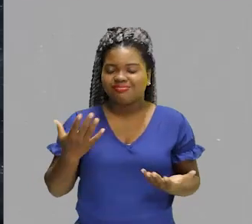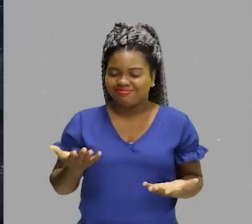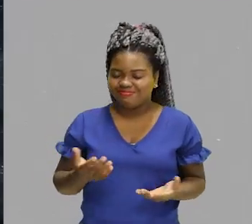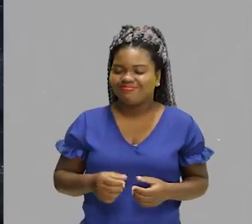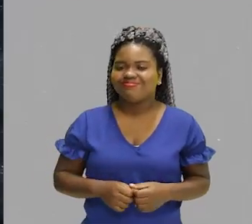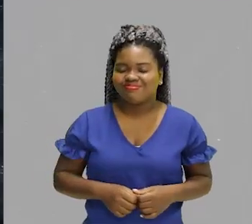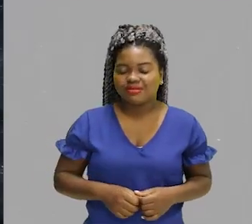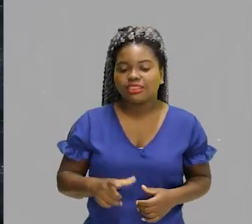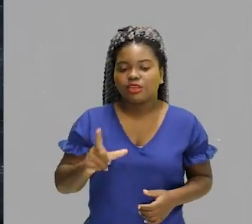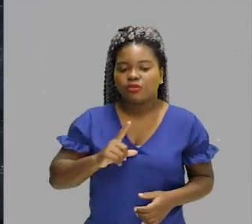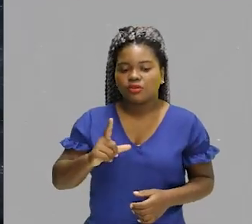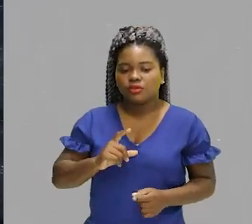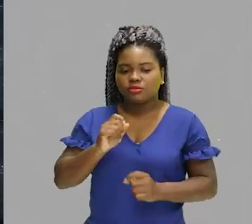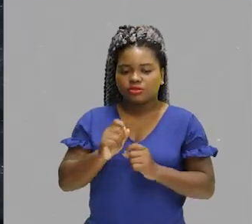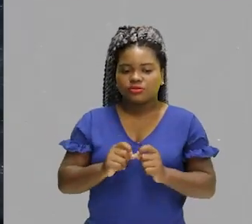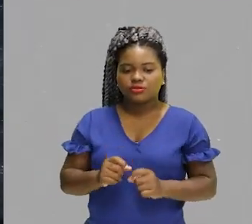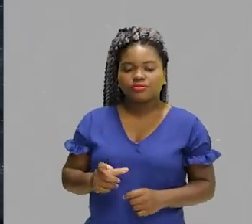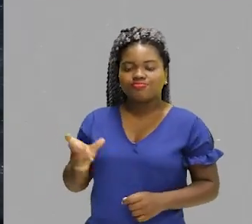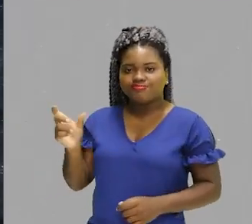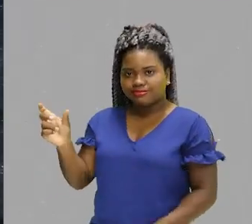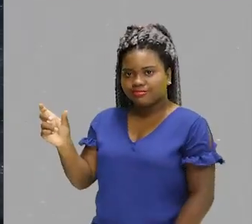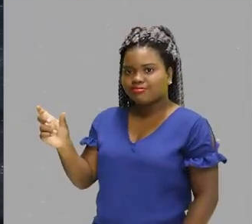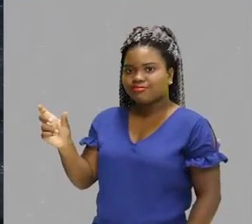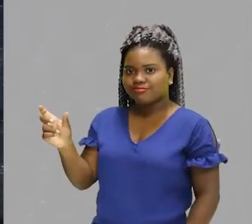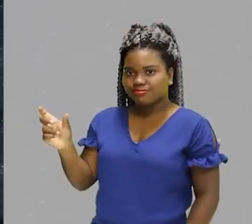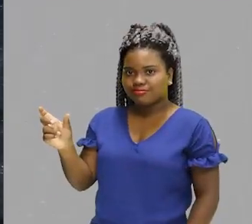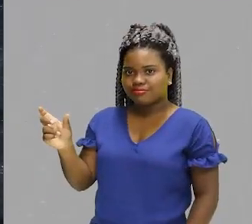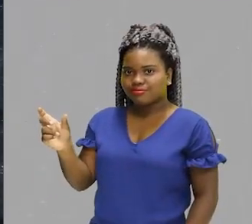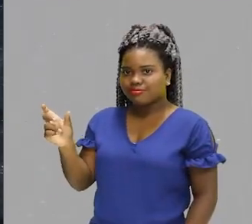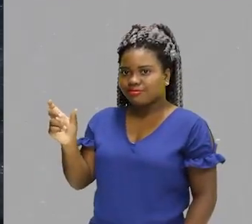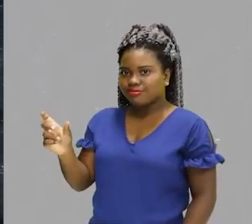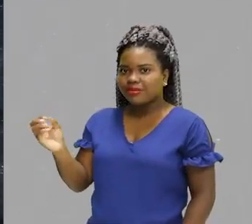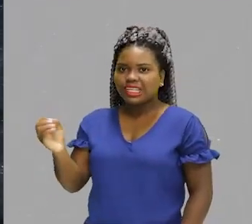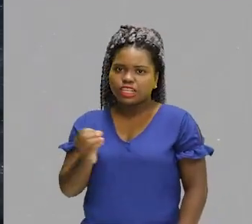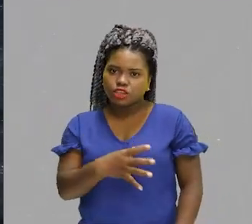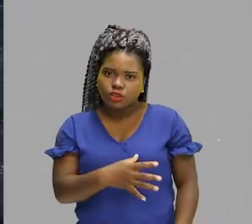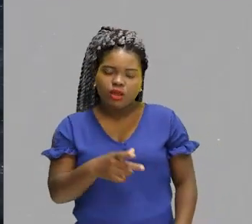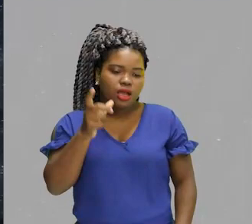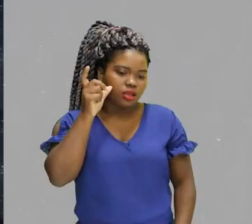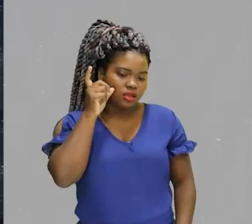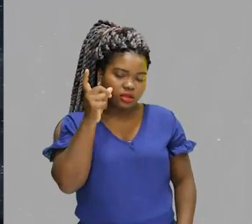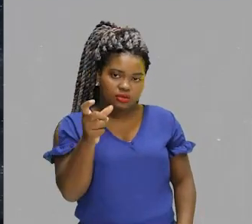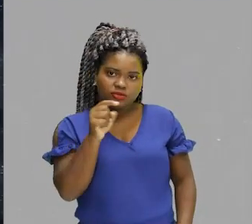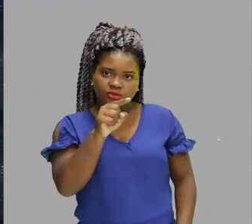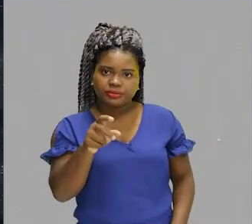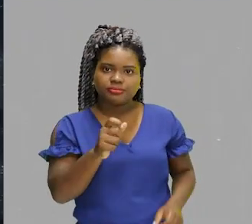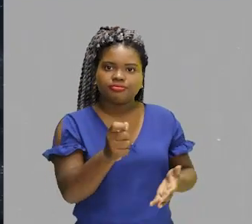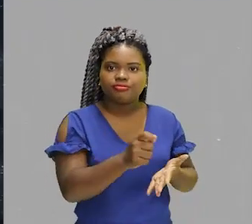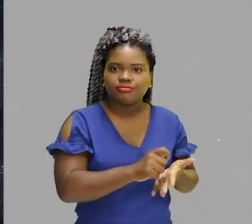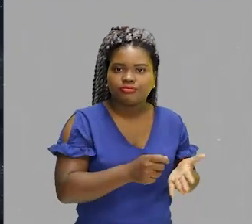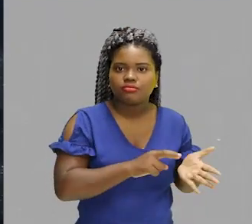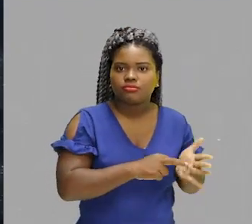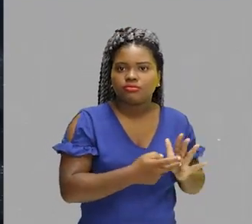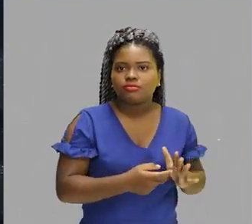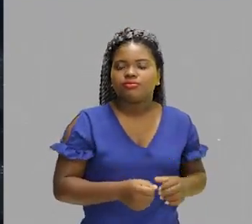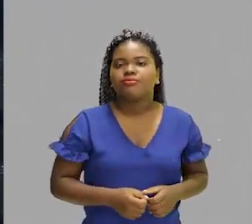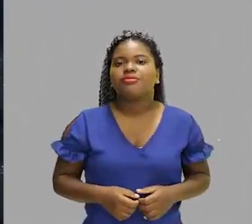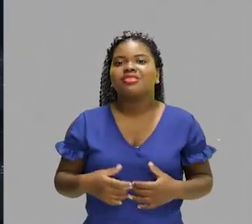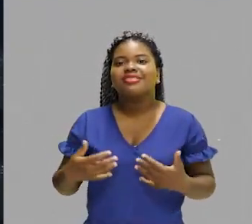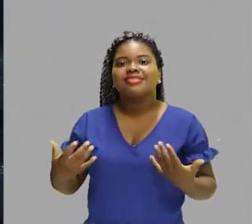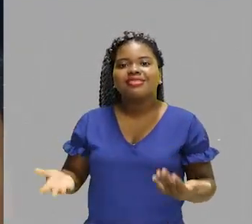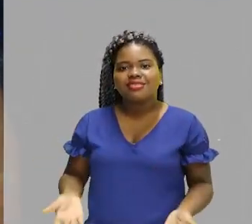escrevendo-lhe, tá? Então, essas palavrinhas novas são interessantes que vocês anotem, busquem significação e tudo.